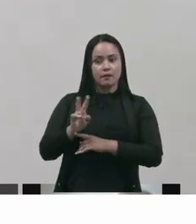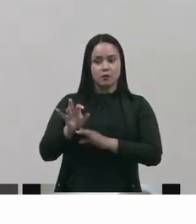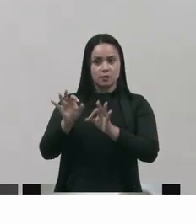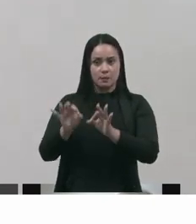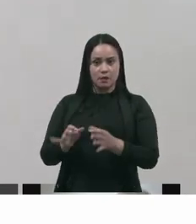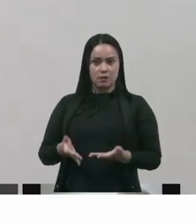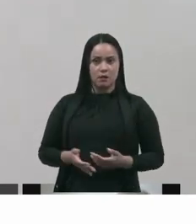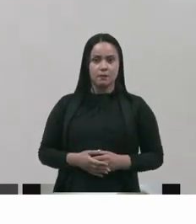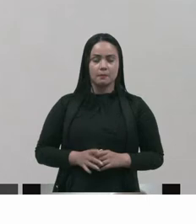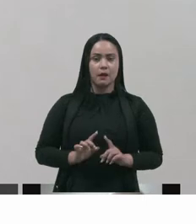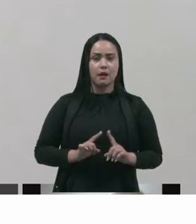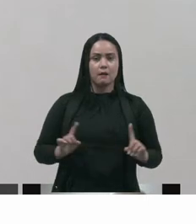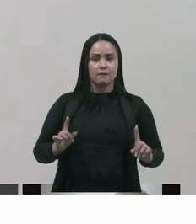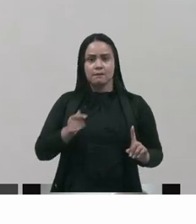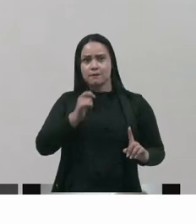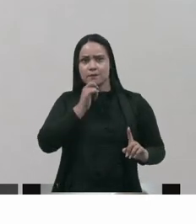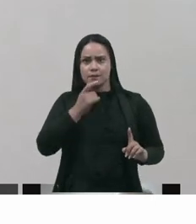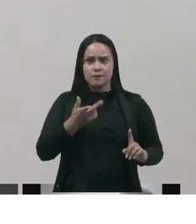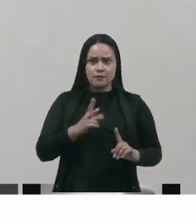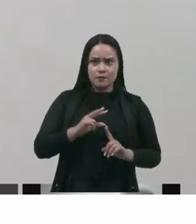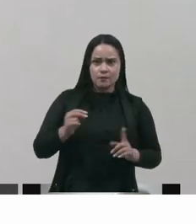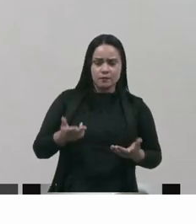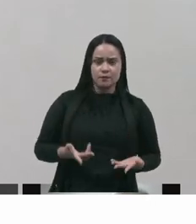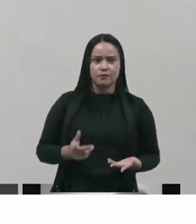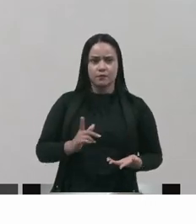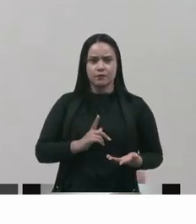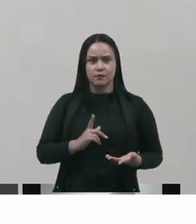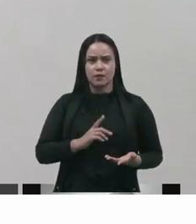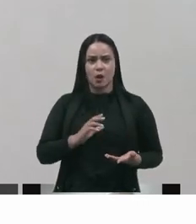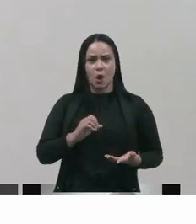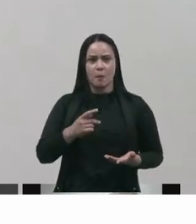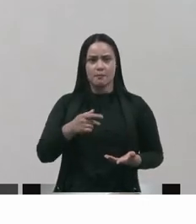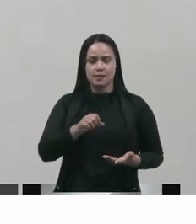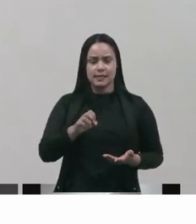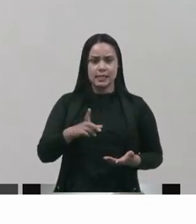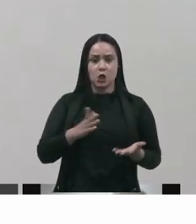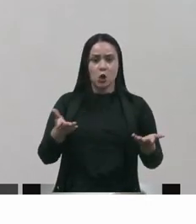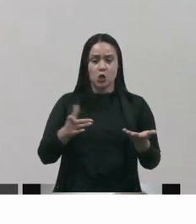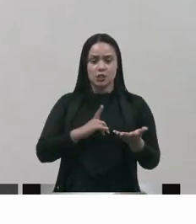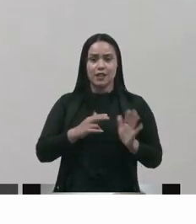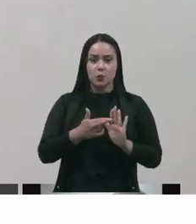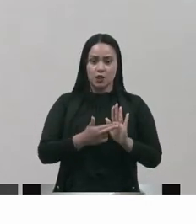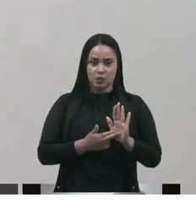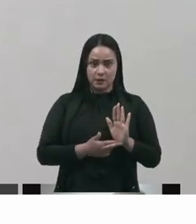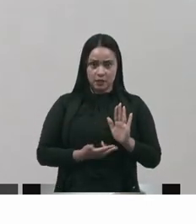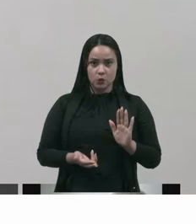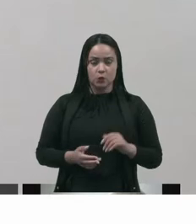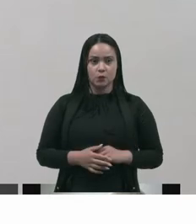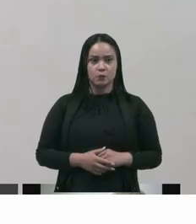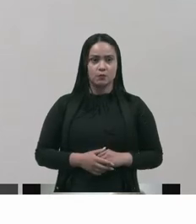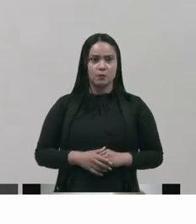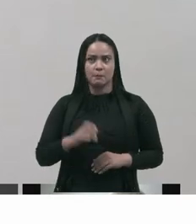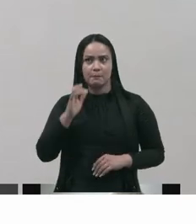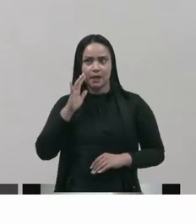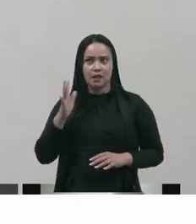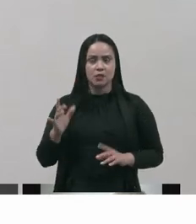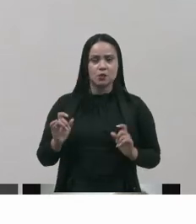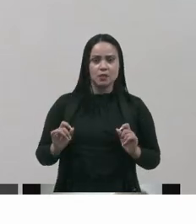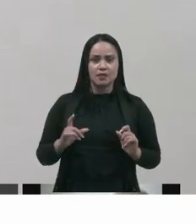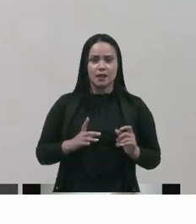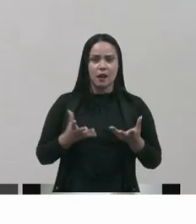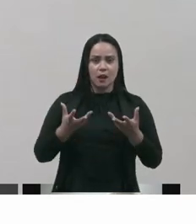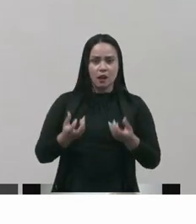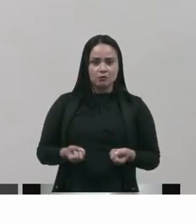disciplinar. Mas ainda que se superasse esse óbice que hoje existe no regimento, penso que deve-se